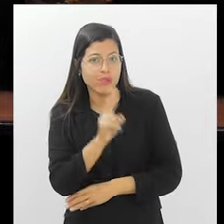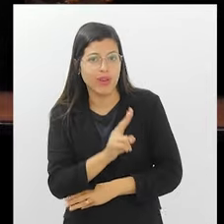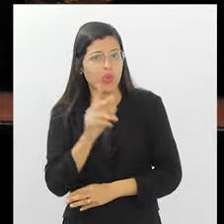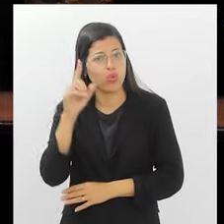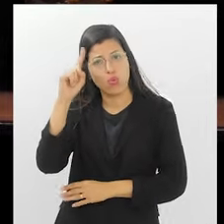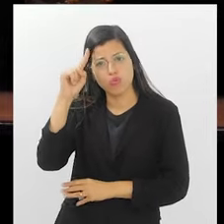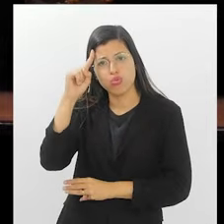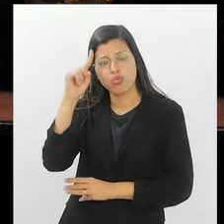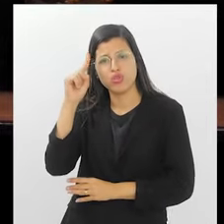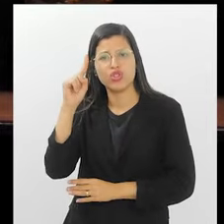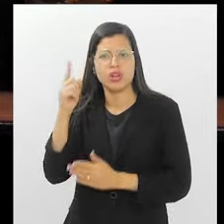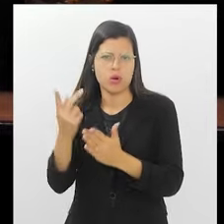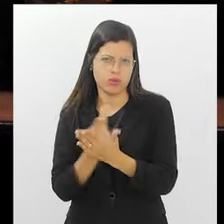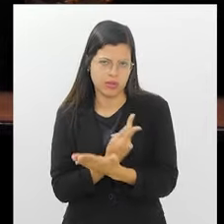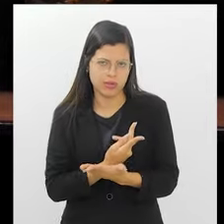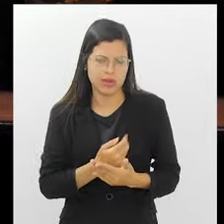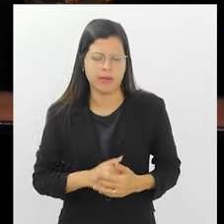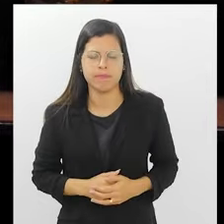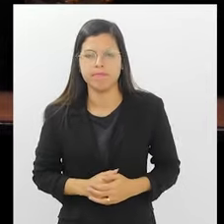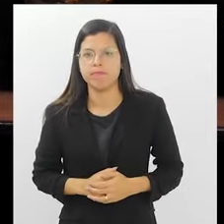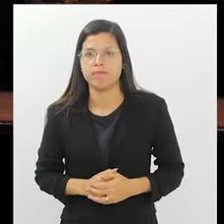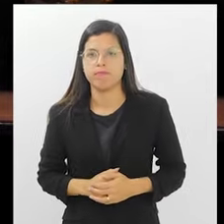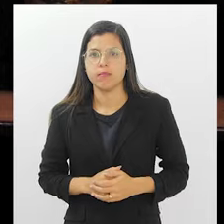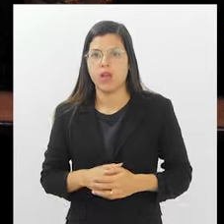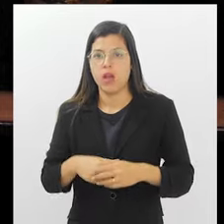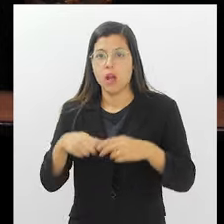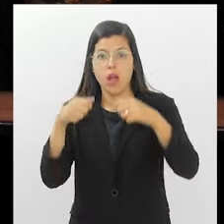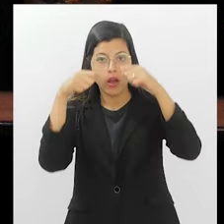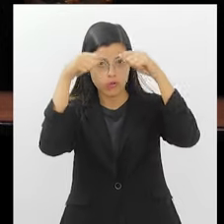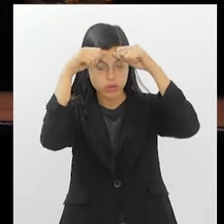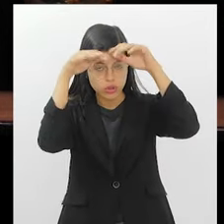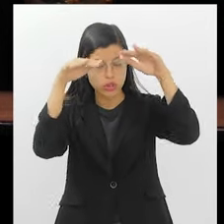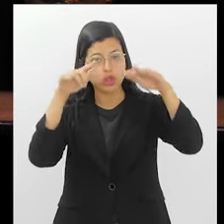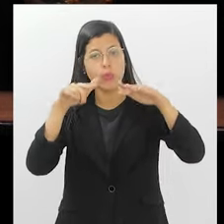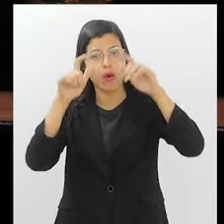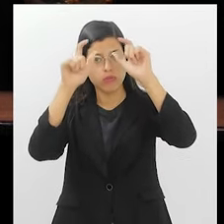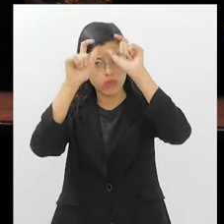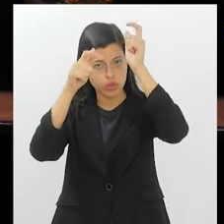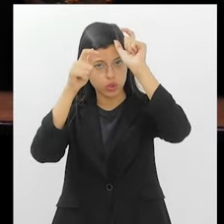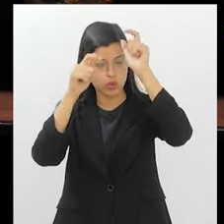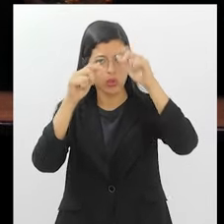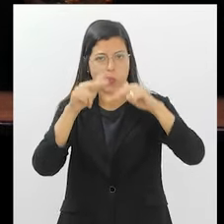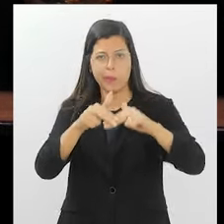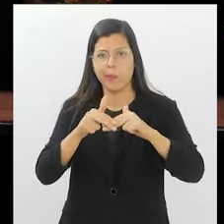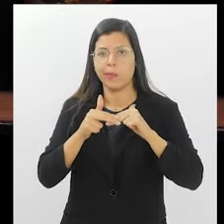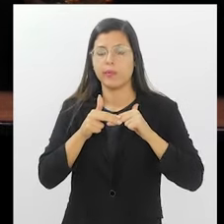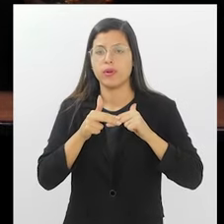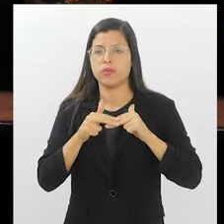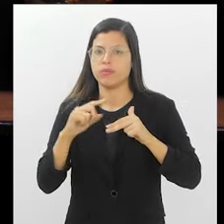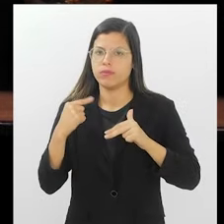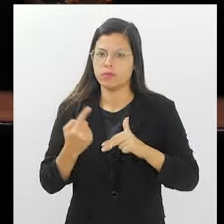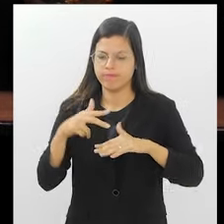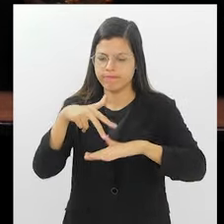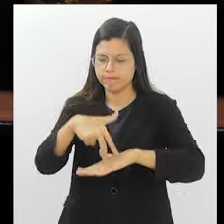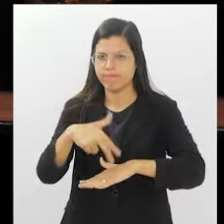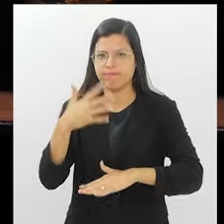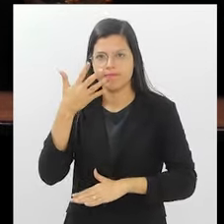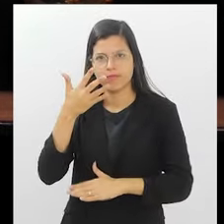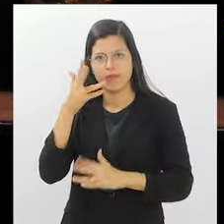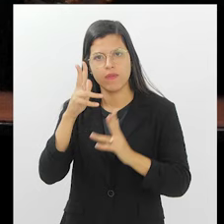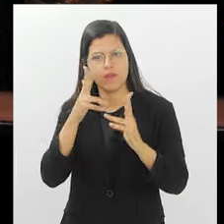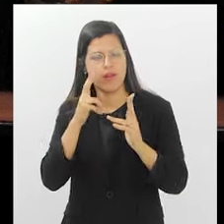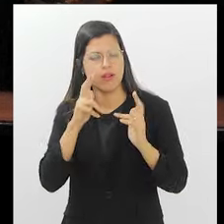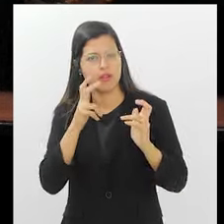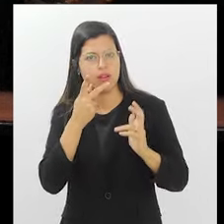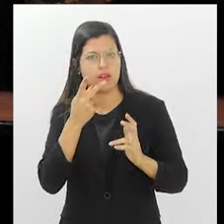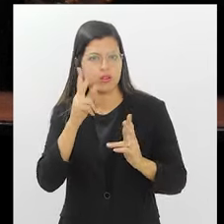acessando todos os dias na nossa sociedade, né? Autismo é um transtorno e é por isso que nós estamos aqui para falar